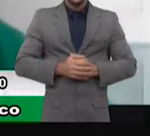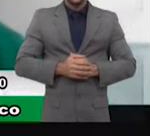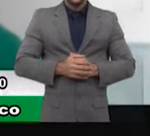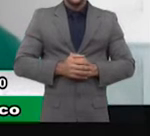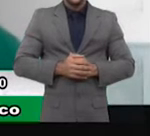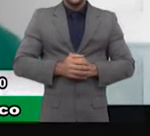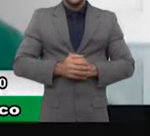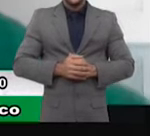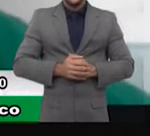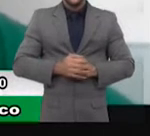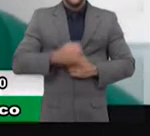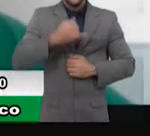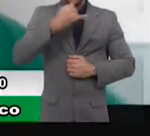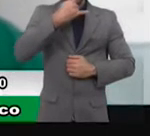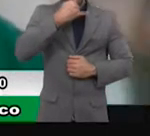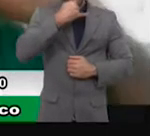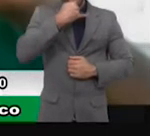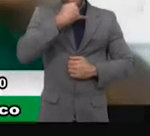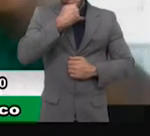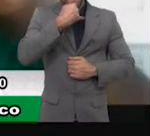de muita tristeza,